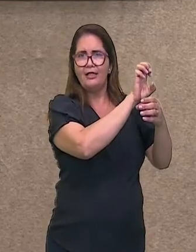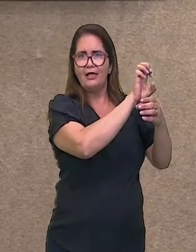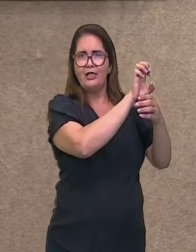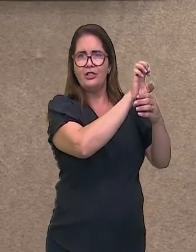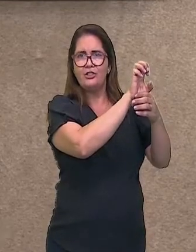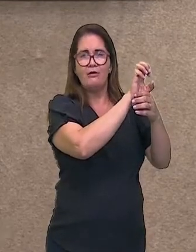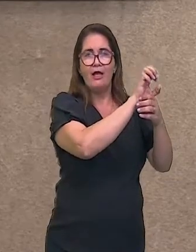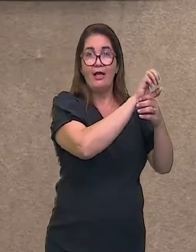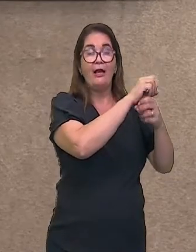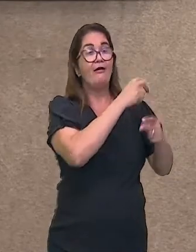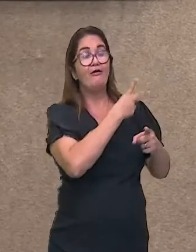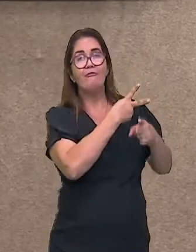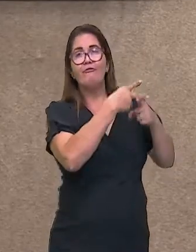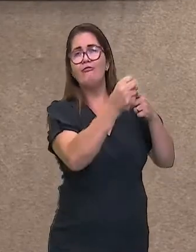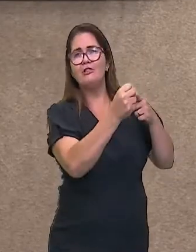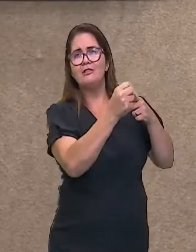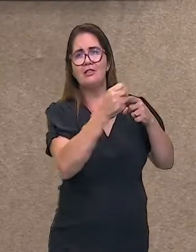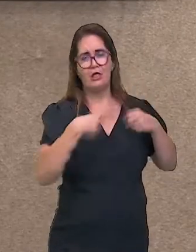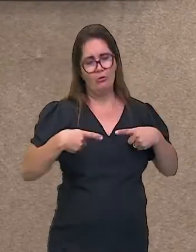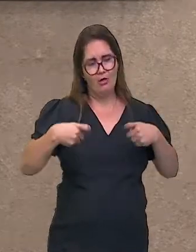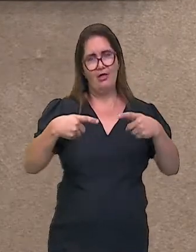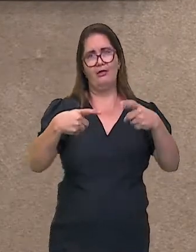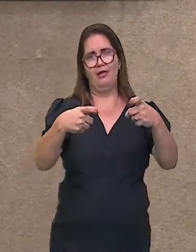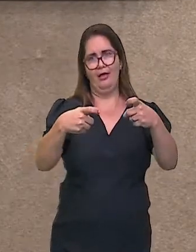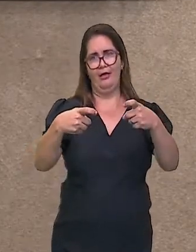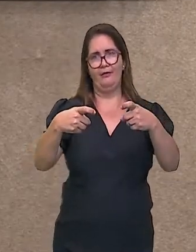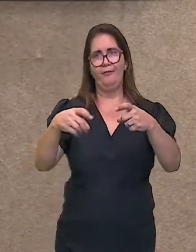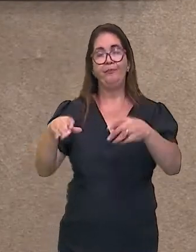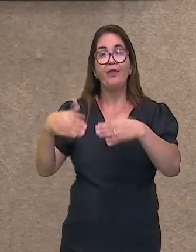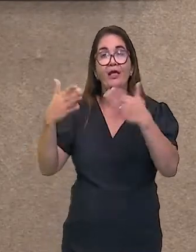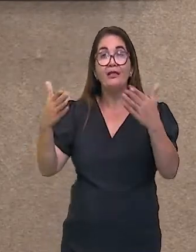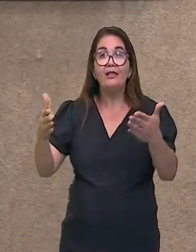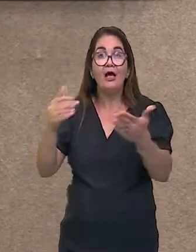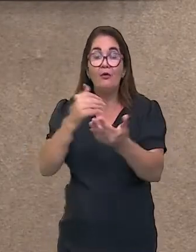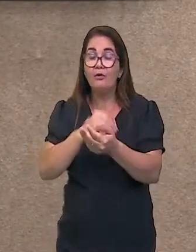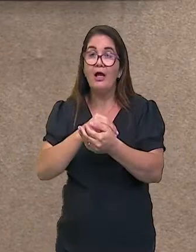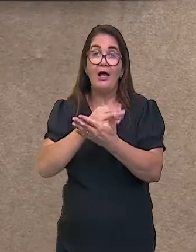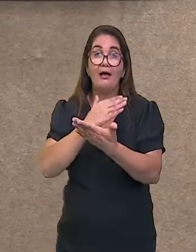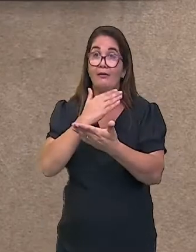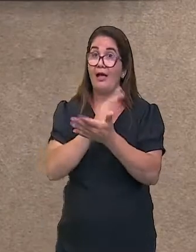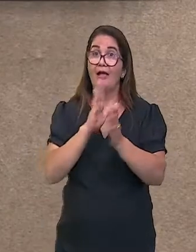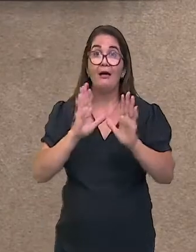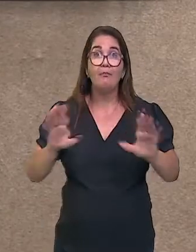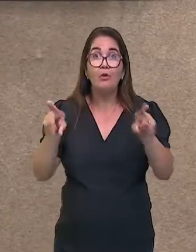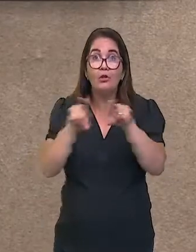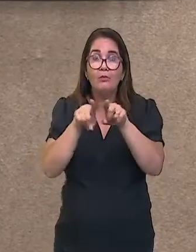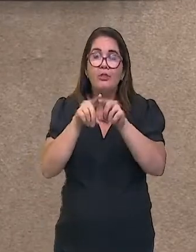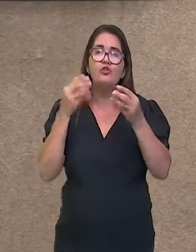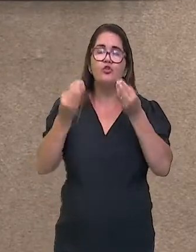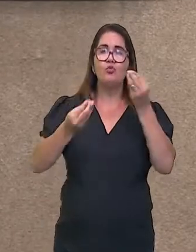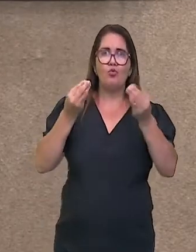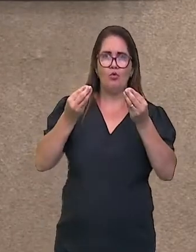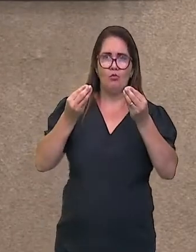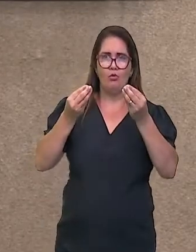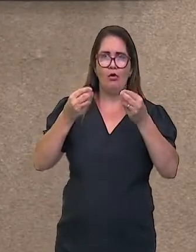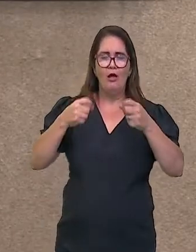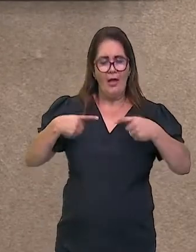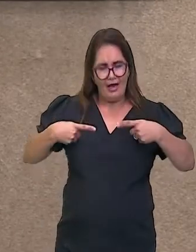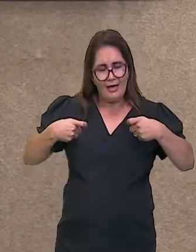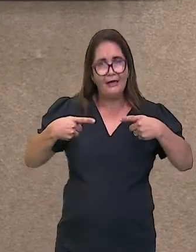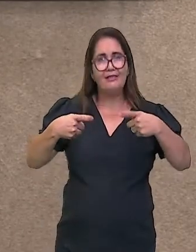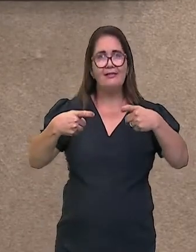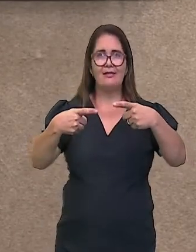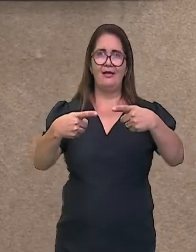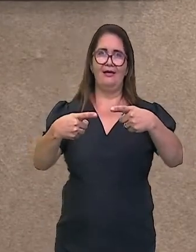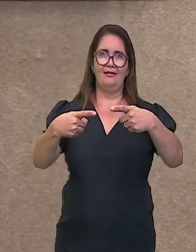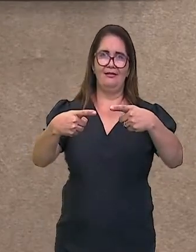uma revolução estourar no país e levar ao fim da monarquia alemã. Olha como eu disse, né? É